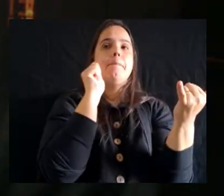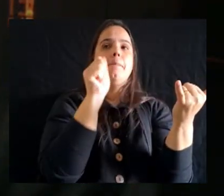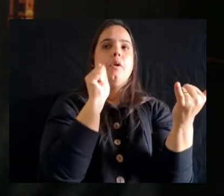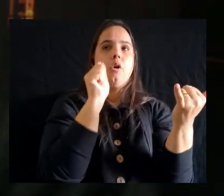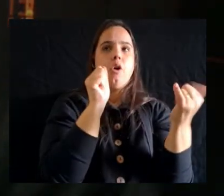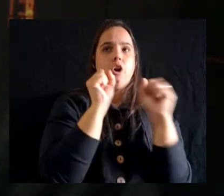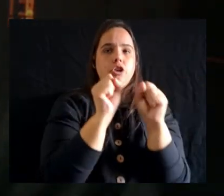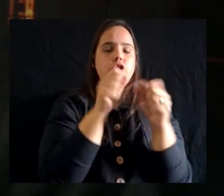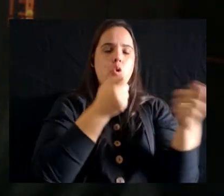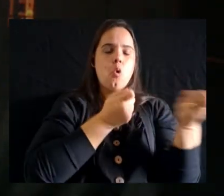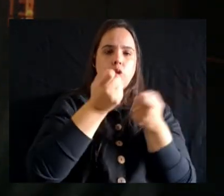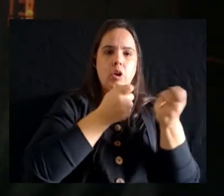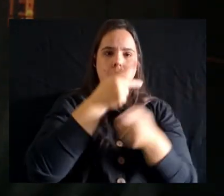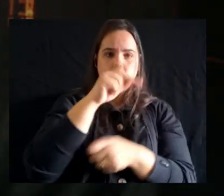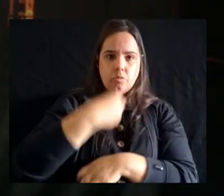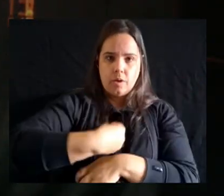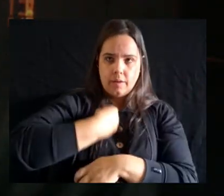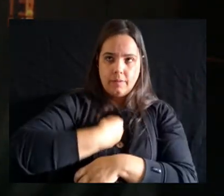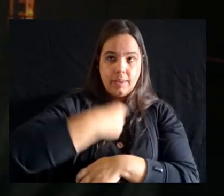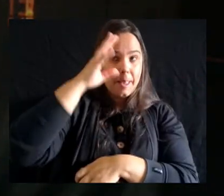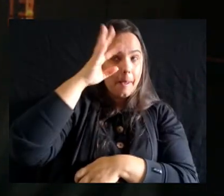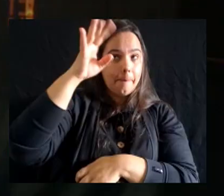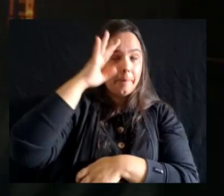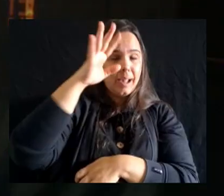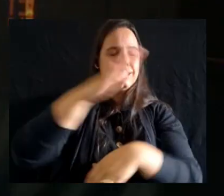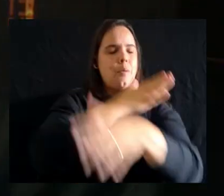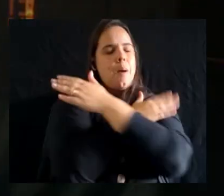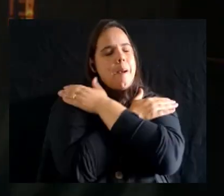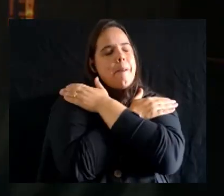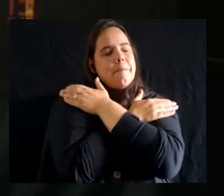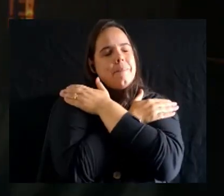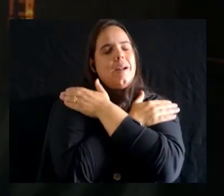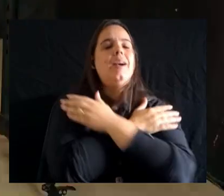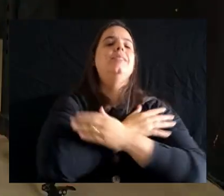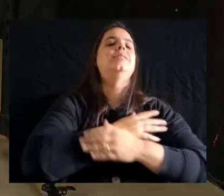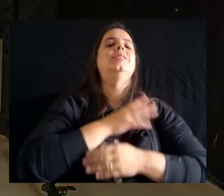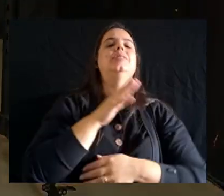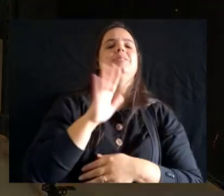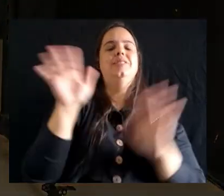Pense nisso, tá bom? Um grande abraço, fique bem e até amanhã. Tchau, tchau.